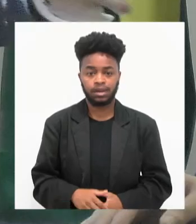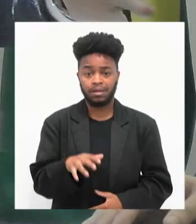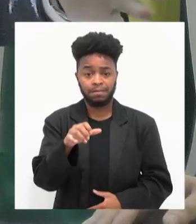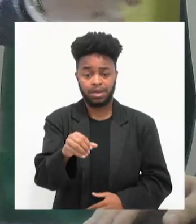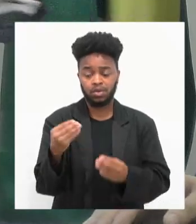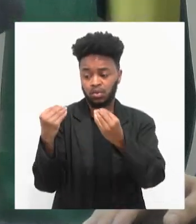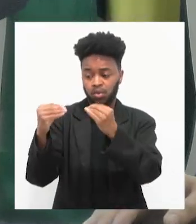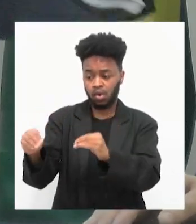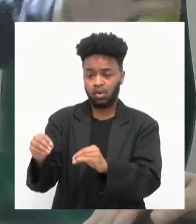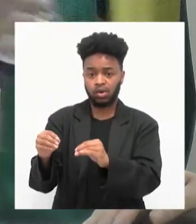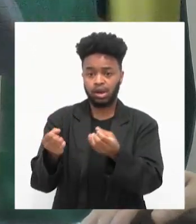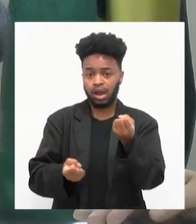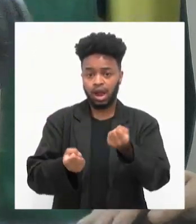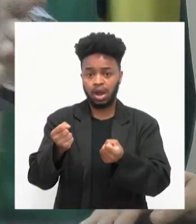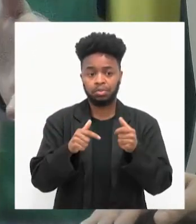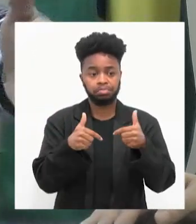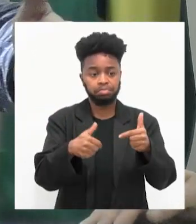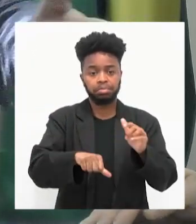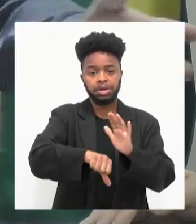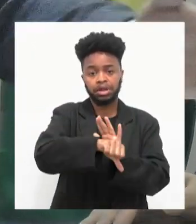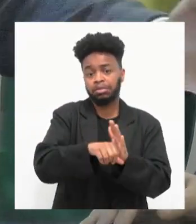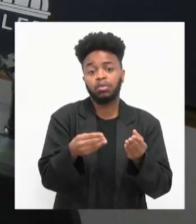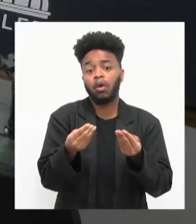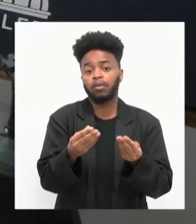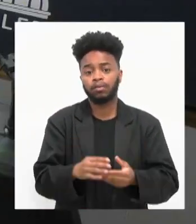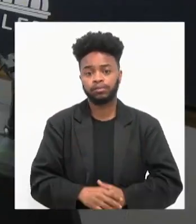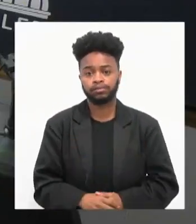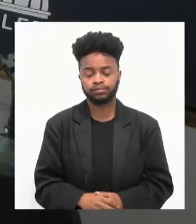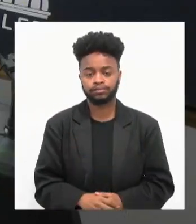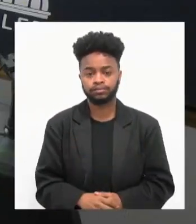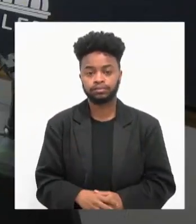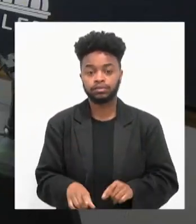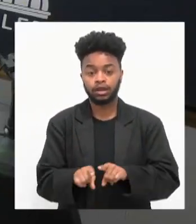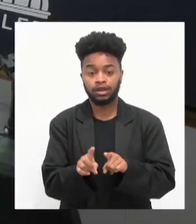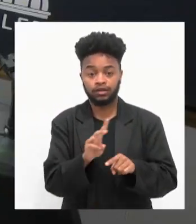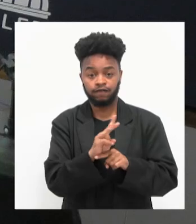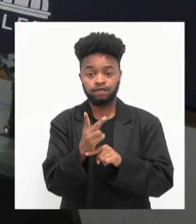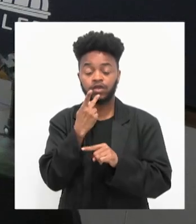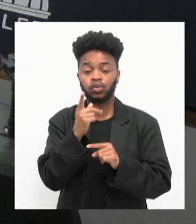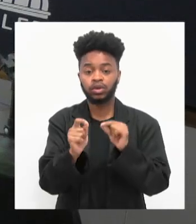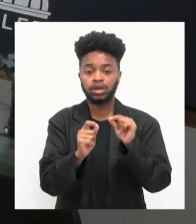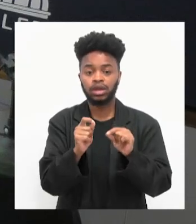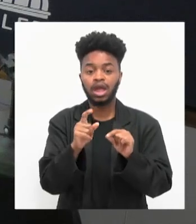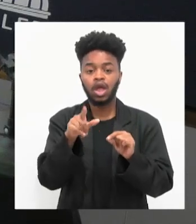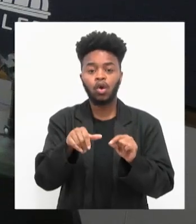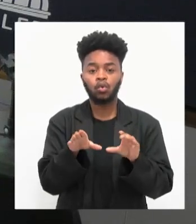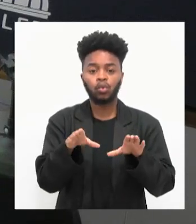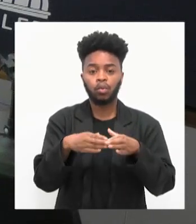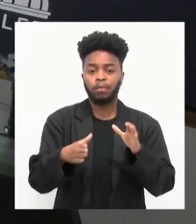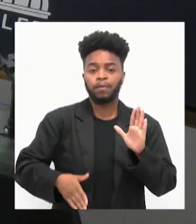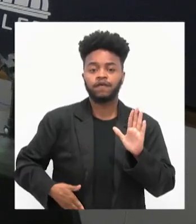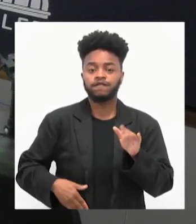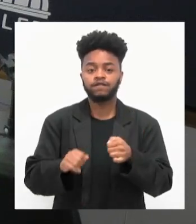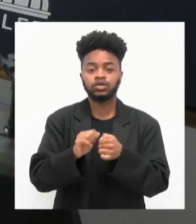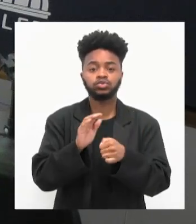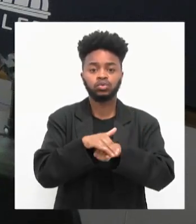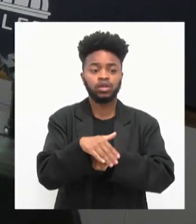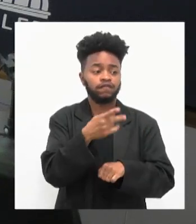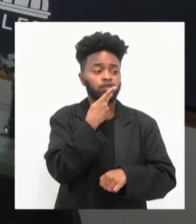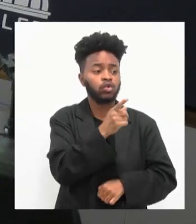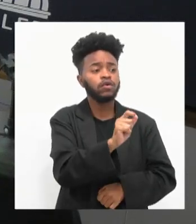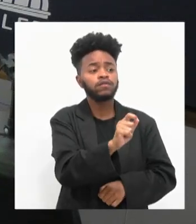o carro fica frio, comete um crime, e aí? E o segurança teve a cara de pau de dizer que quem faz isso são os cracudos à noite. Eu falei, tu tá fazendo o quê então,